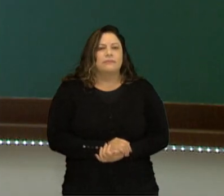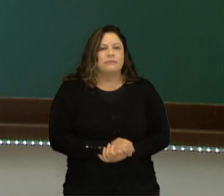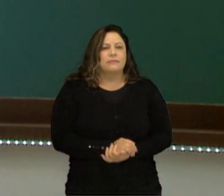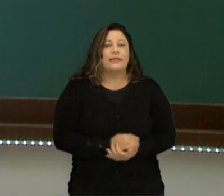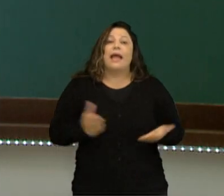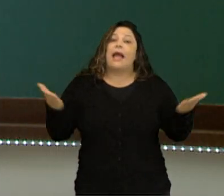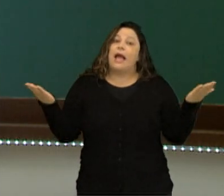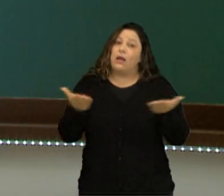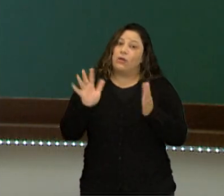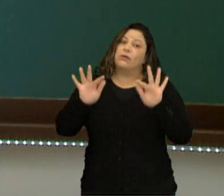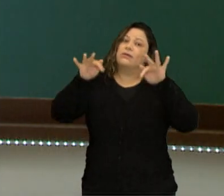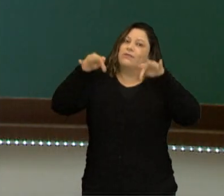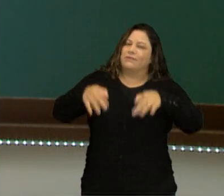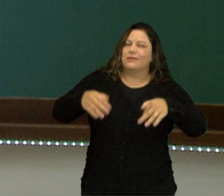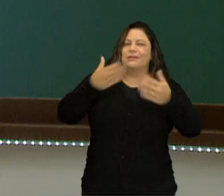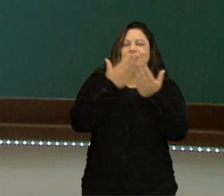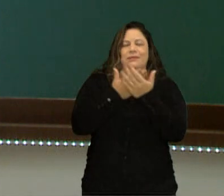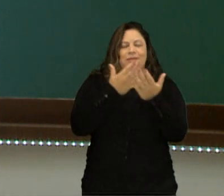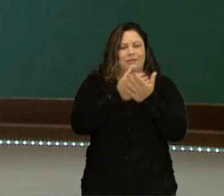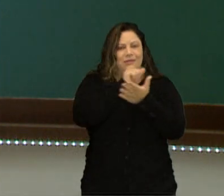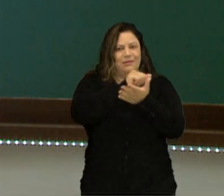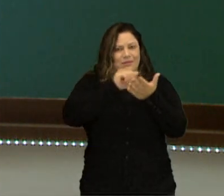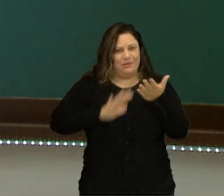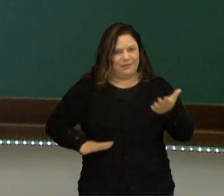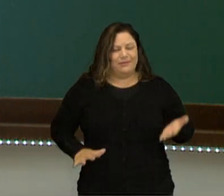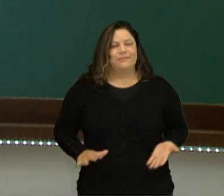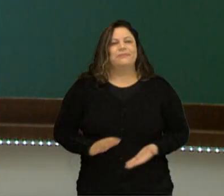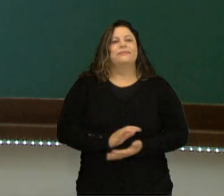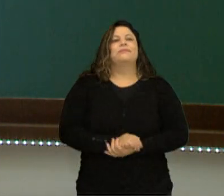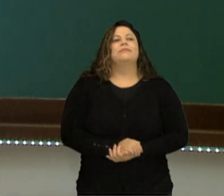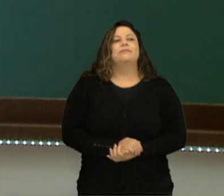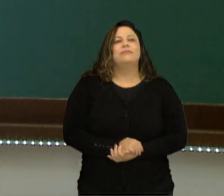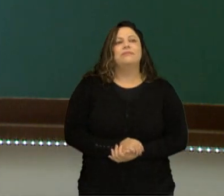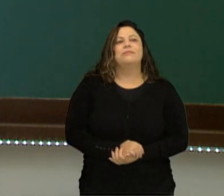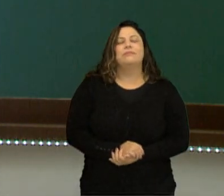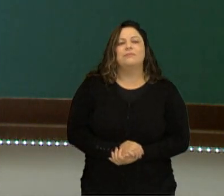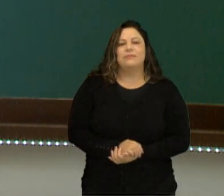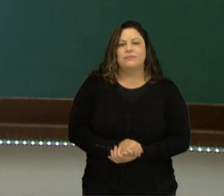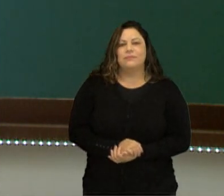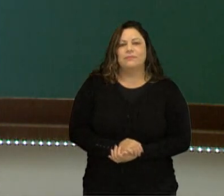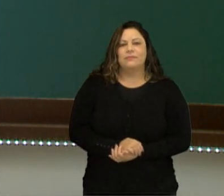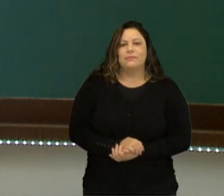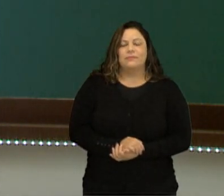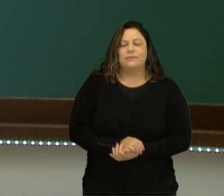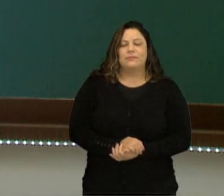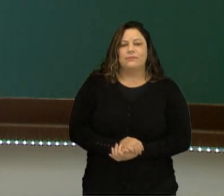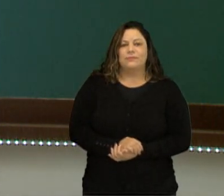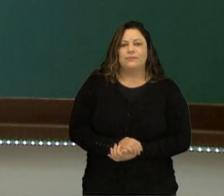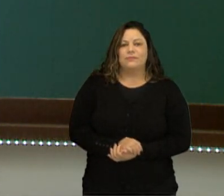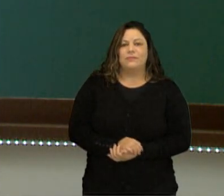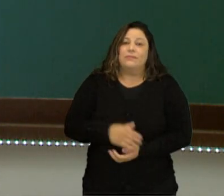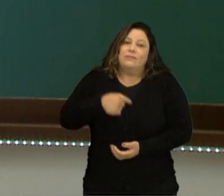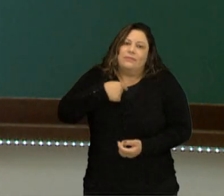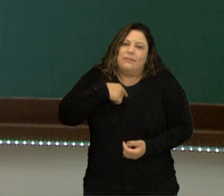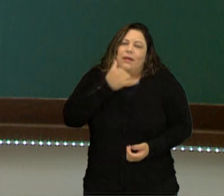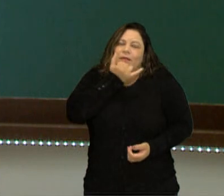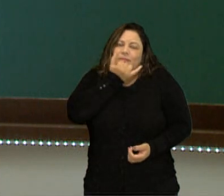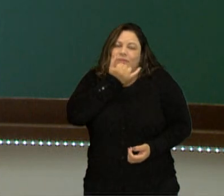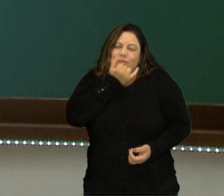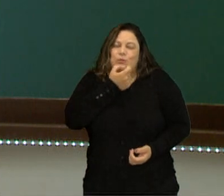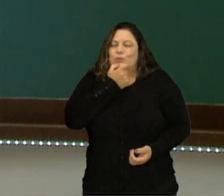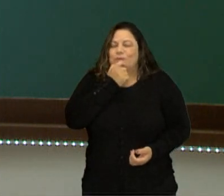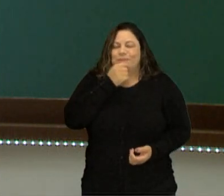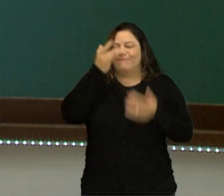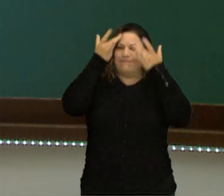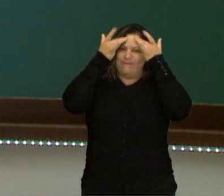finalizarmos essa aula, trago aqui um exercício para vocês. Pessoal, me perdoe. Eu não falo inglês, meu inglês é